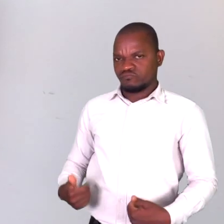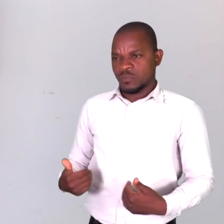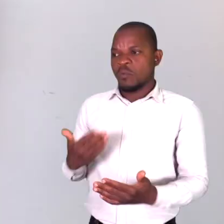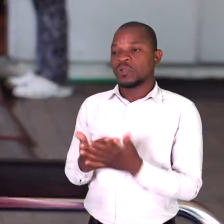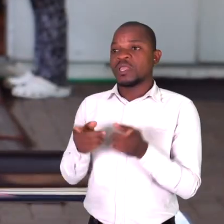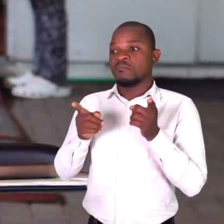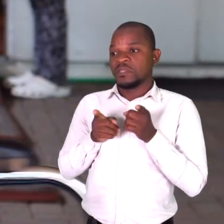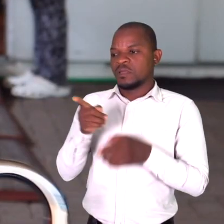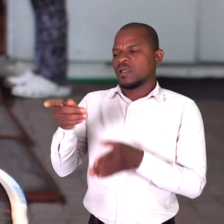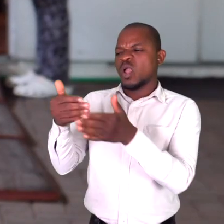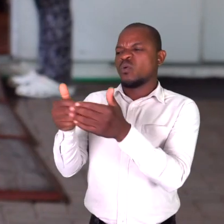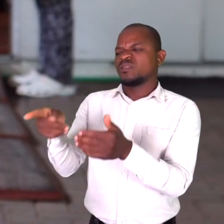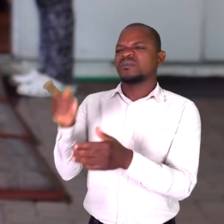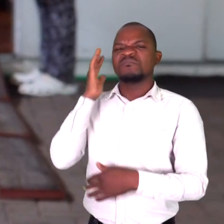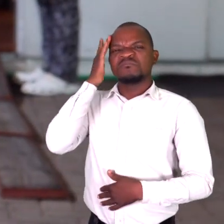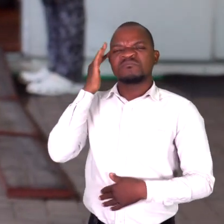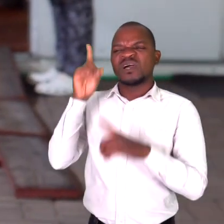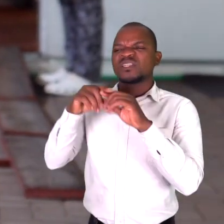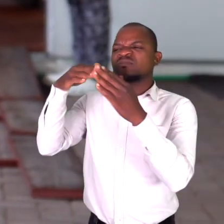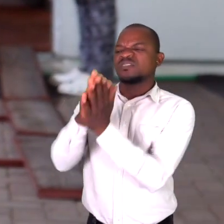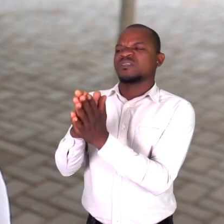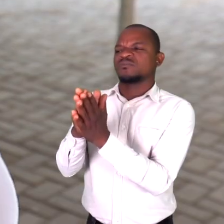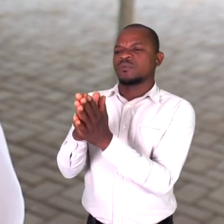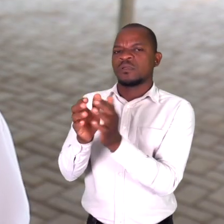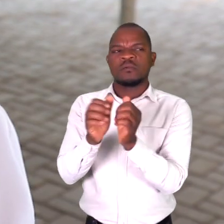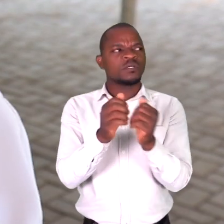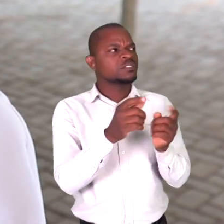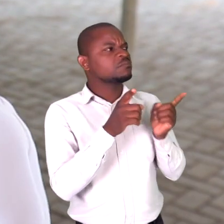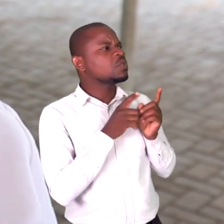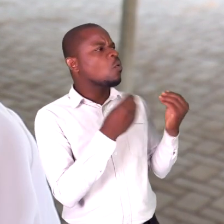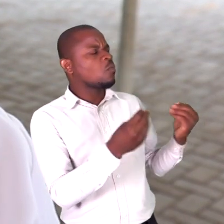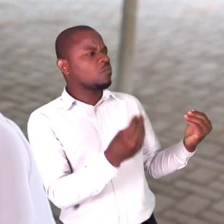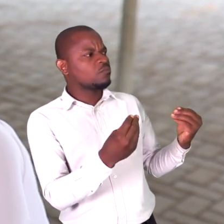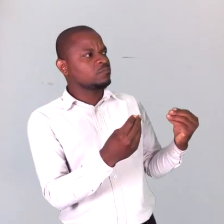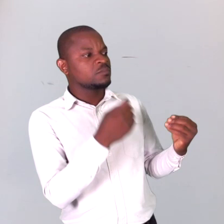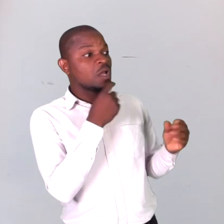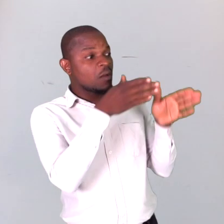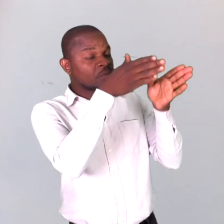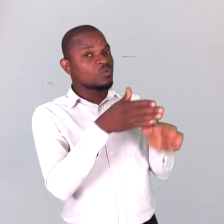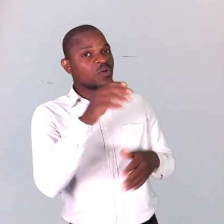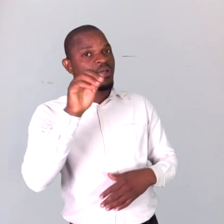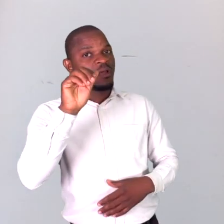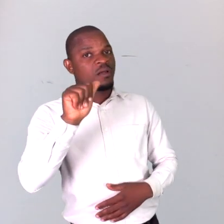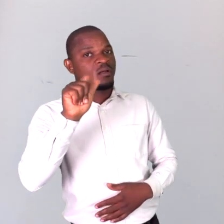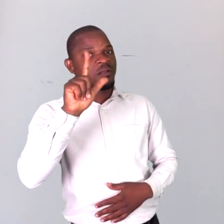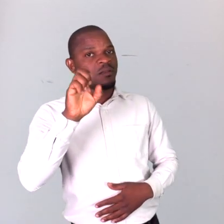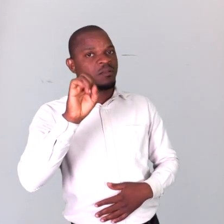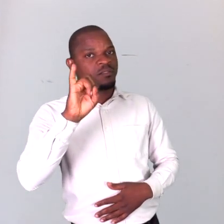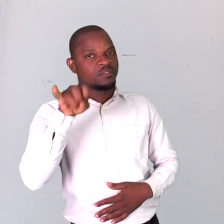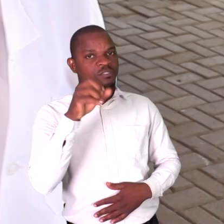já se viu uma rapariga assim pensar em sexo? Uma rapariga assim? Assim como? Aleijada! enfermeira não vê?